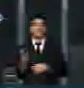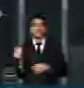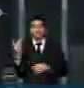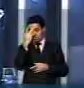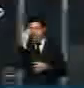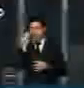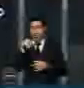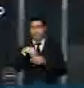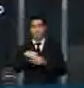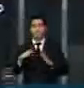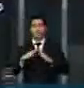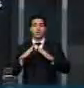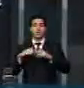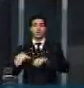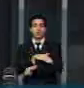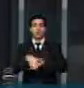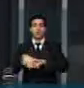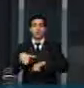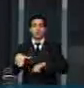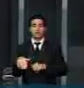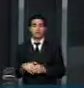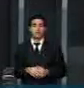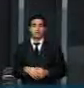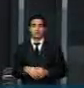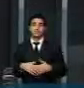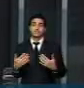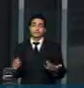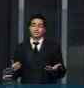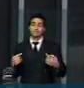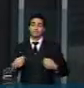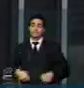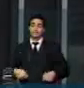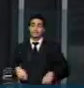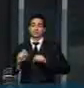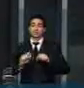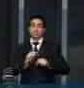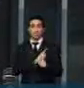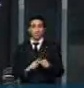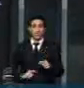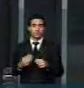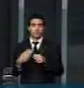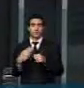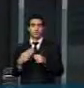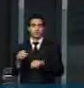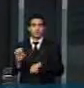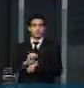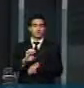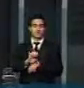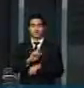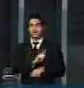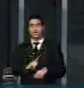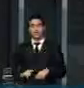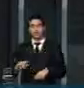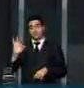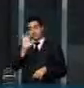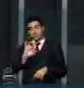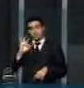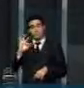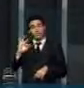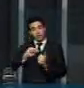rua. É necessário, portanto, que os governos municipais e estaduais e o governo federal adequem